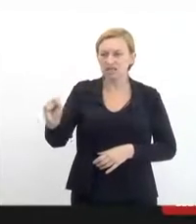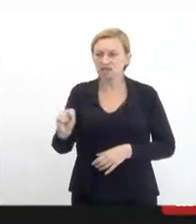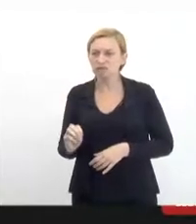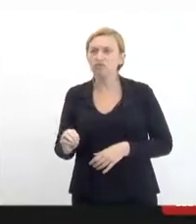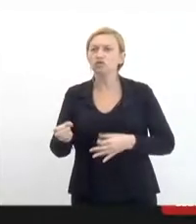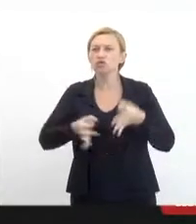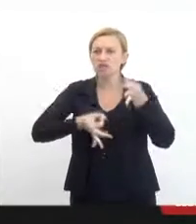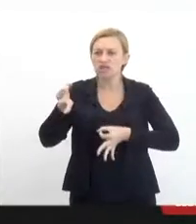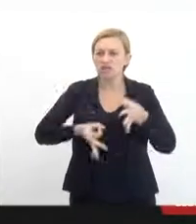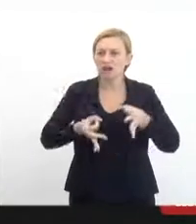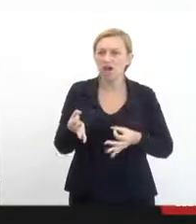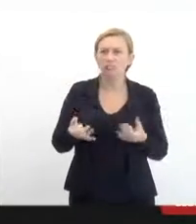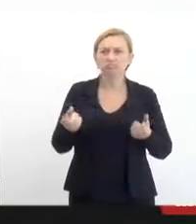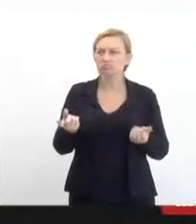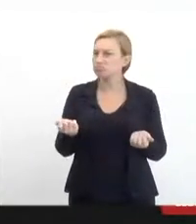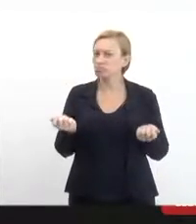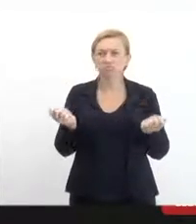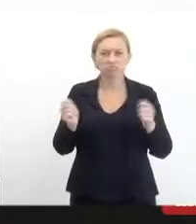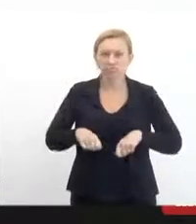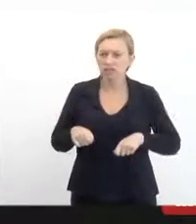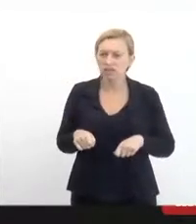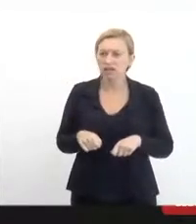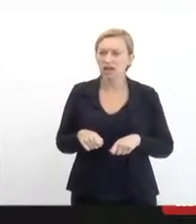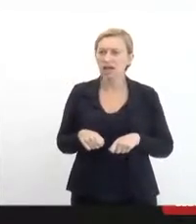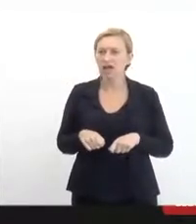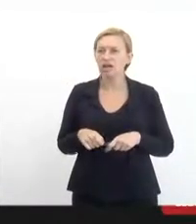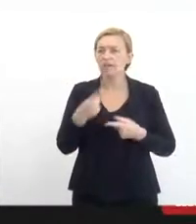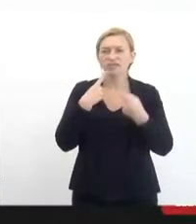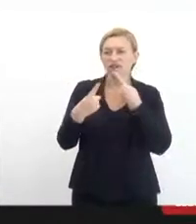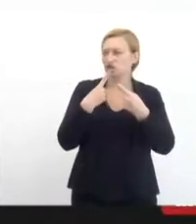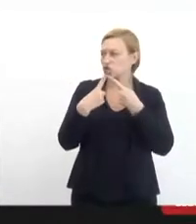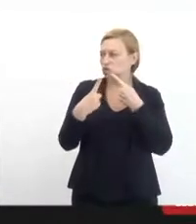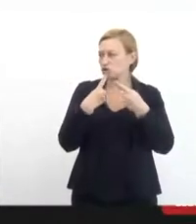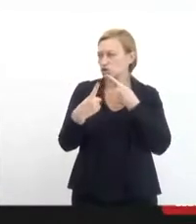grande. Não dá para a gente ficar aí discutindo